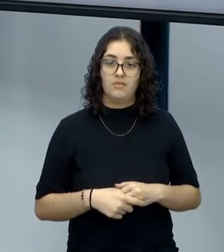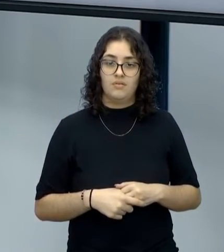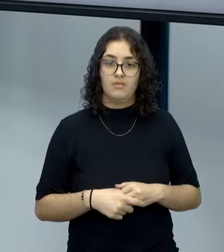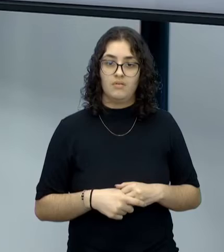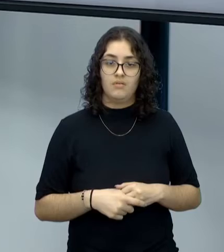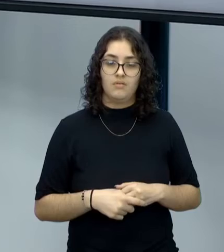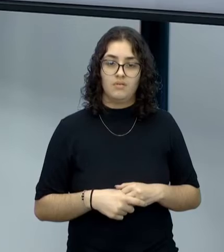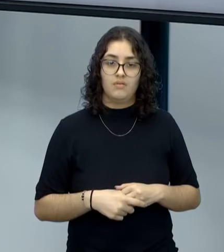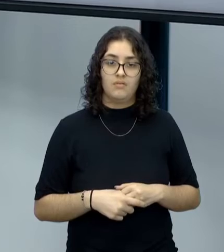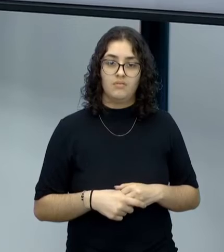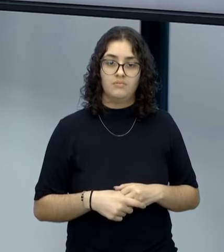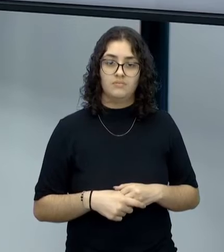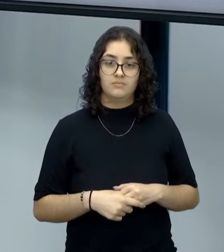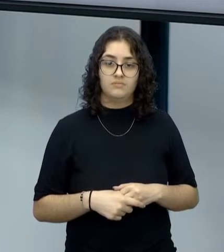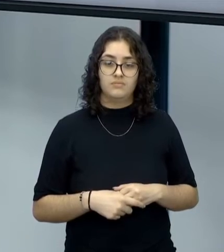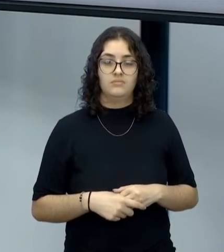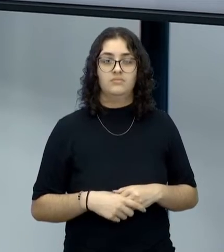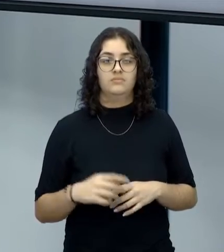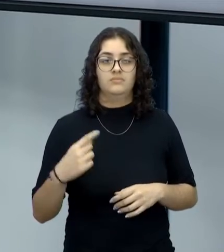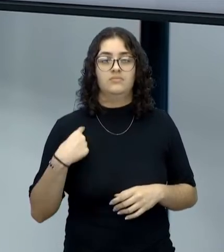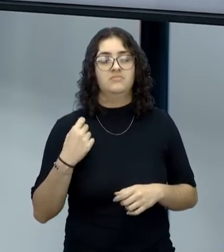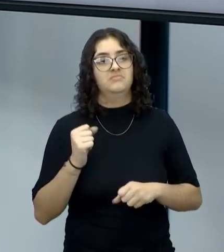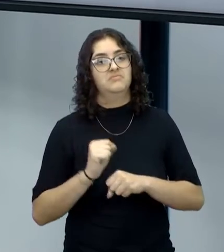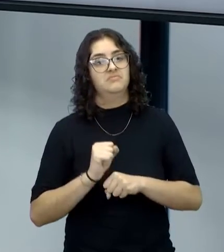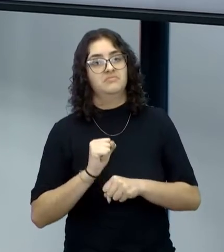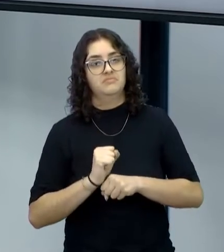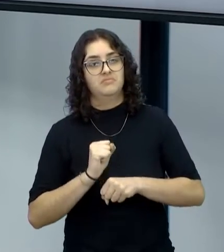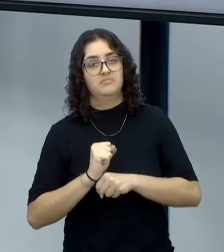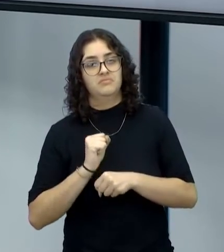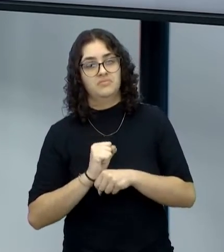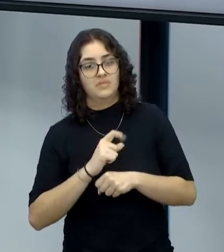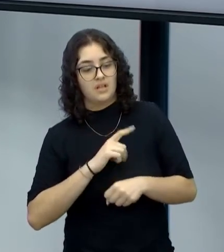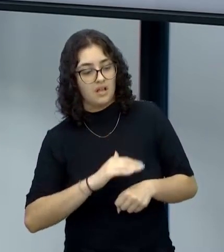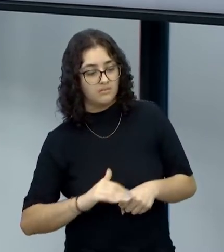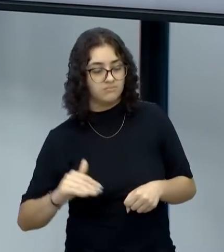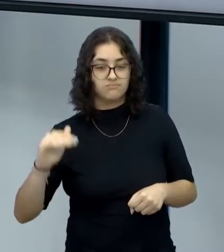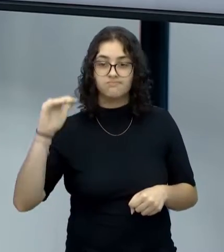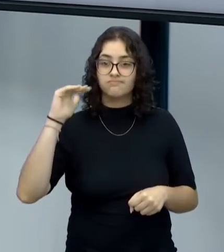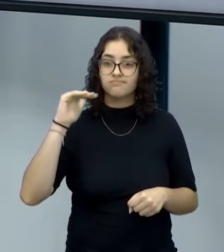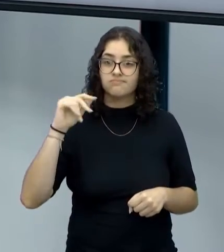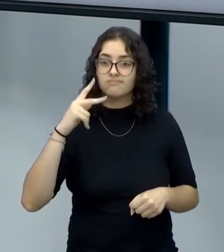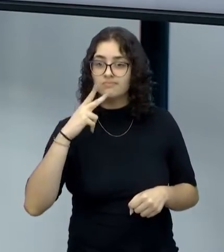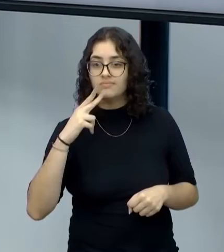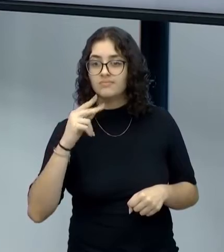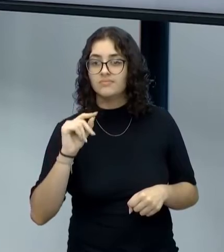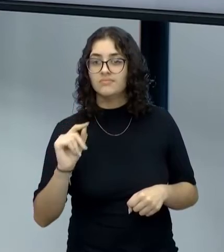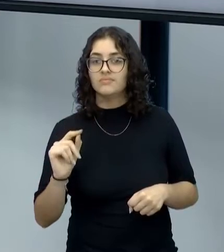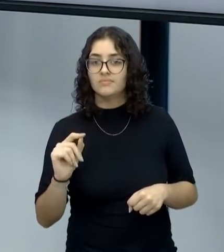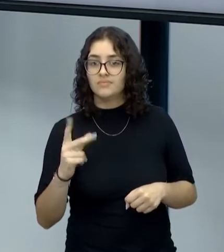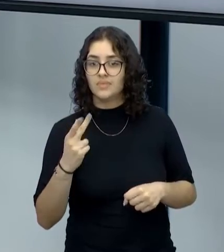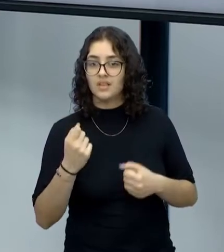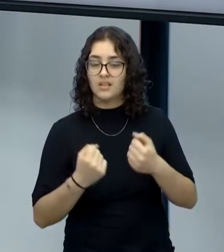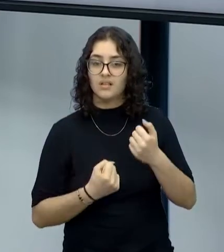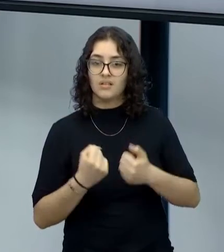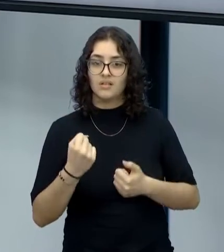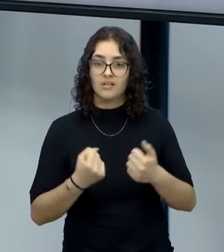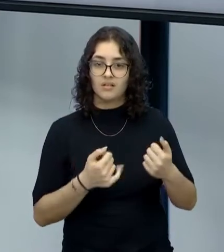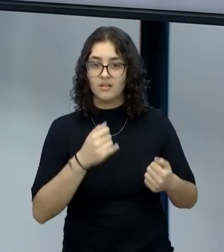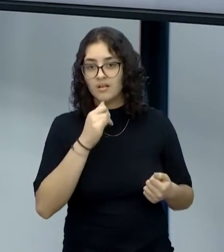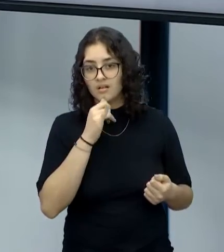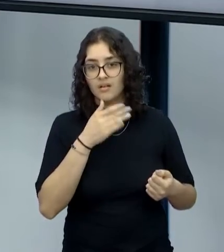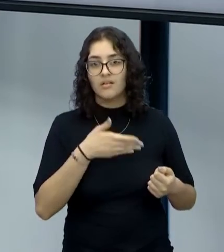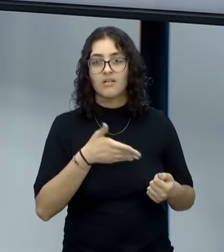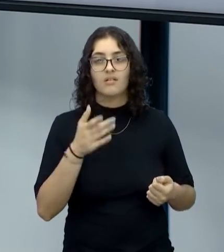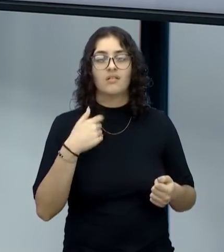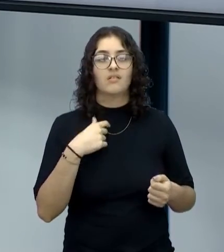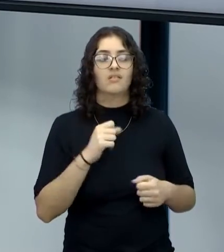pezinho aí, né? Eu fiquei esperando, né, numa parte alta lá. Passou um colega de carro e me deu carona, mas se ele não passasse ninguém, eu